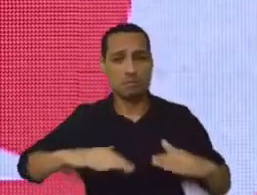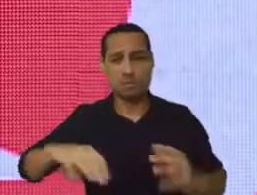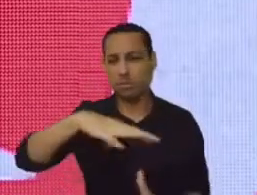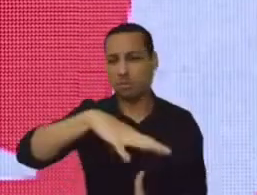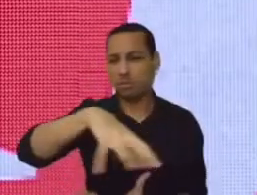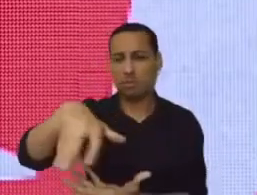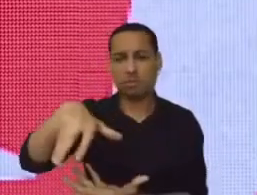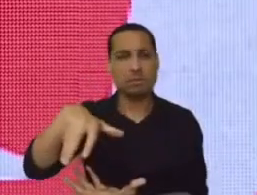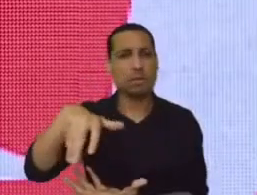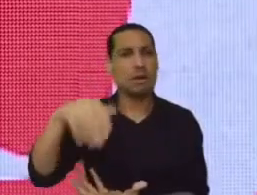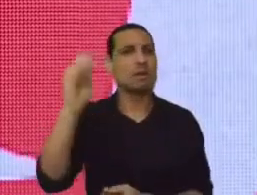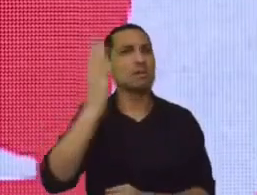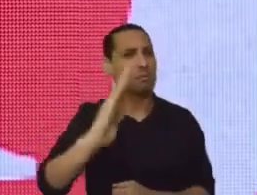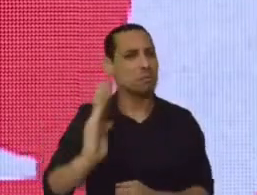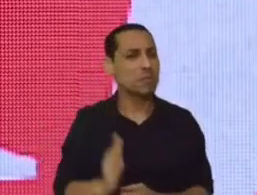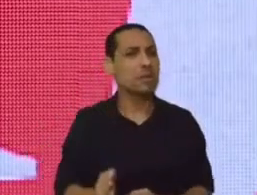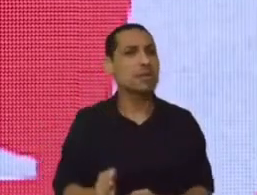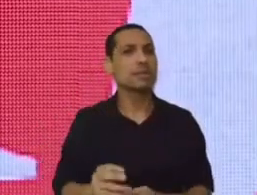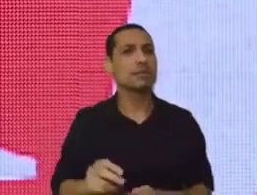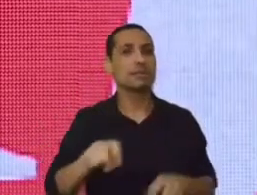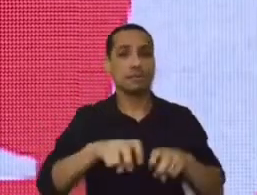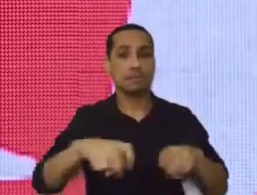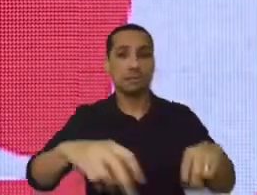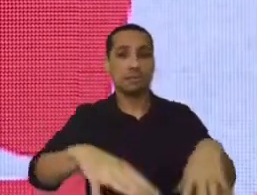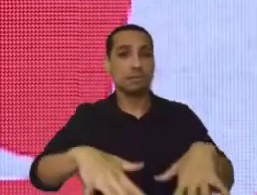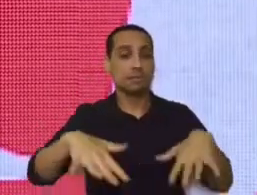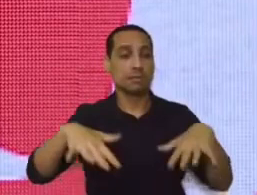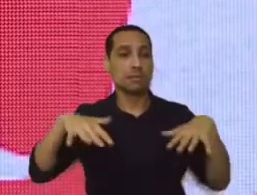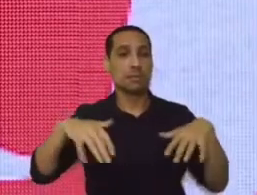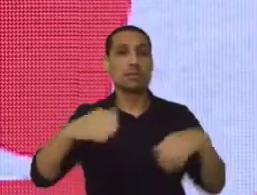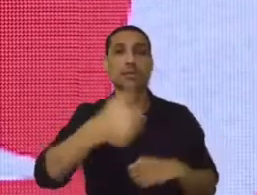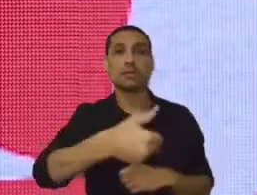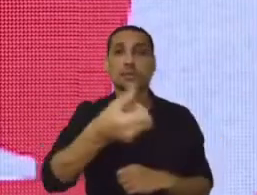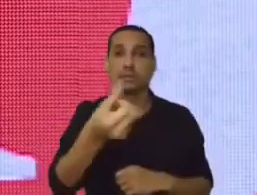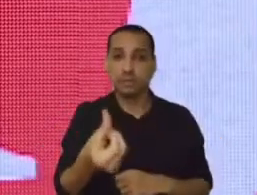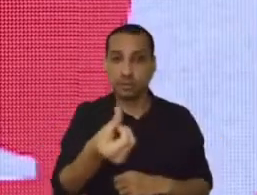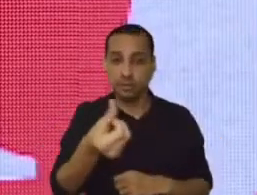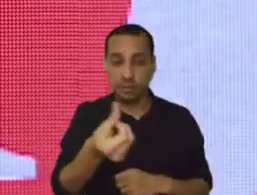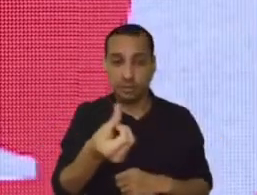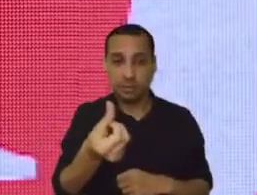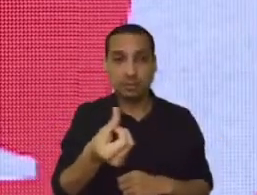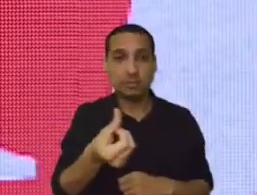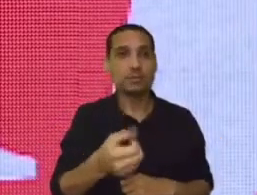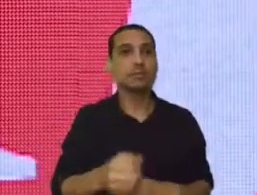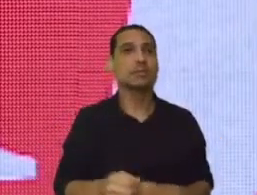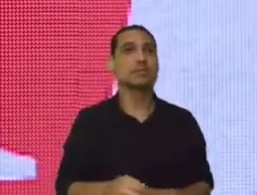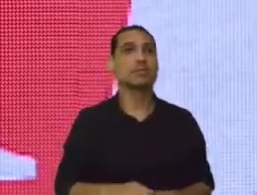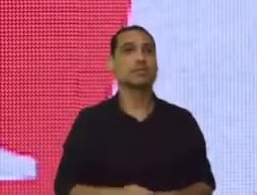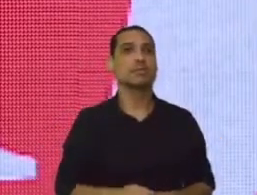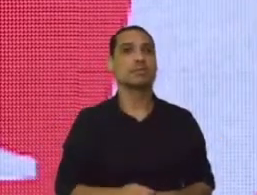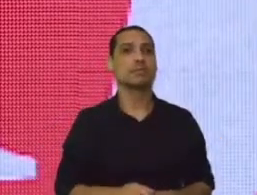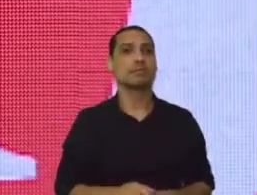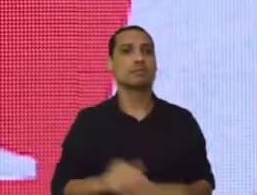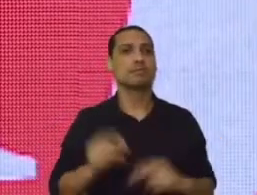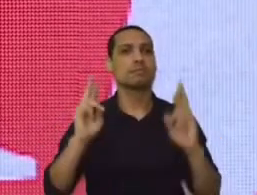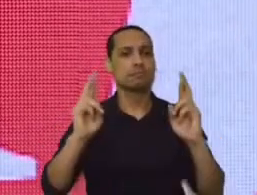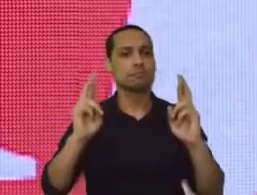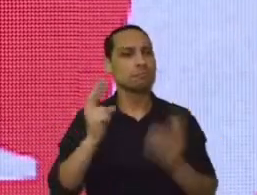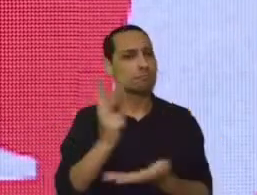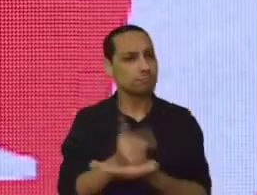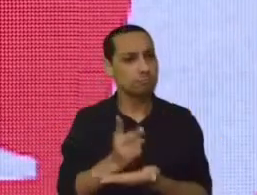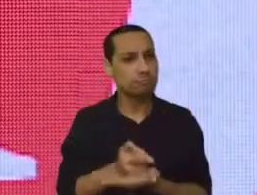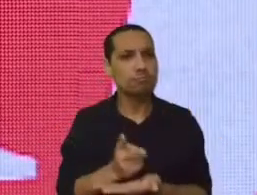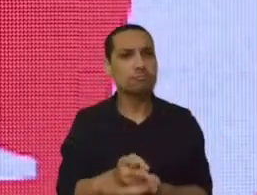nossa 16ª plenária, nós não podemos frustrar essa expectativa. Então, a gente sabe que mudança,